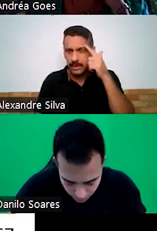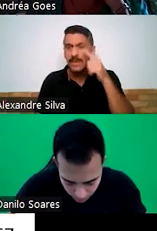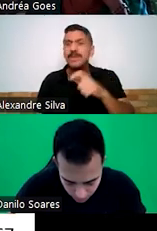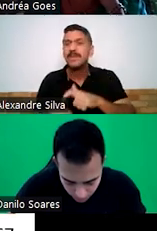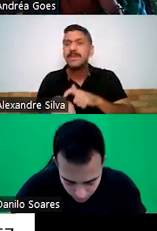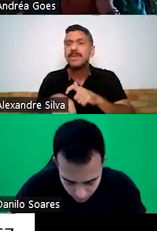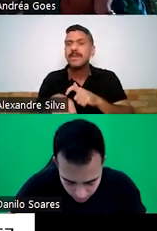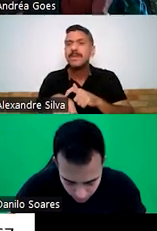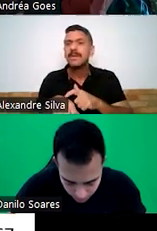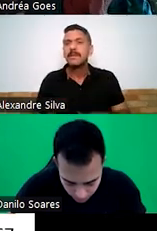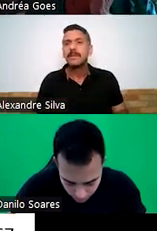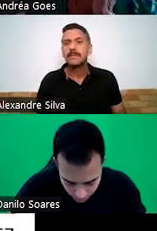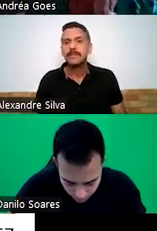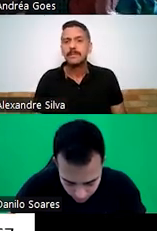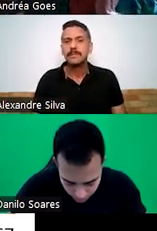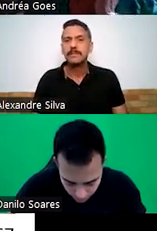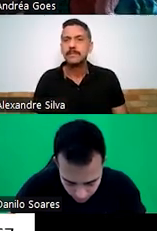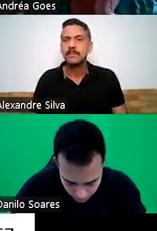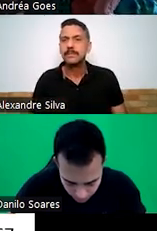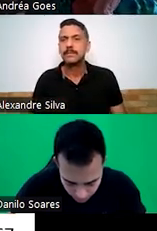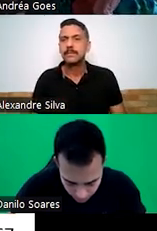15, 10, quase 40.